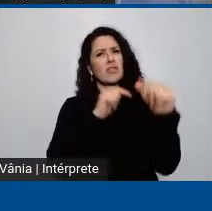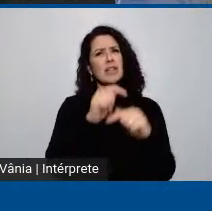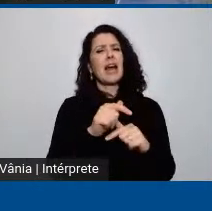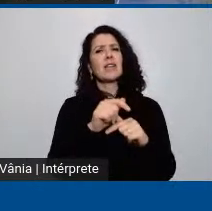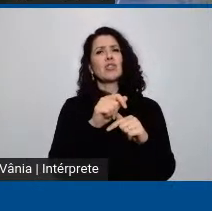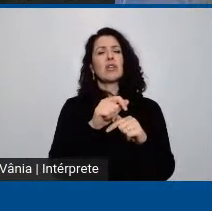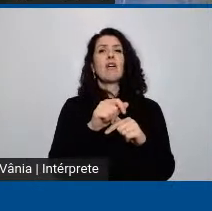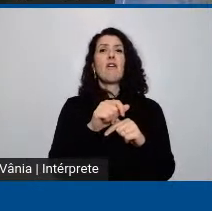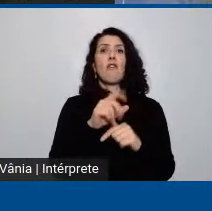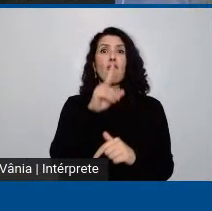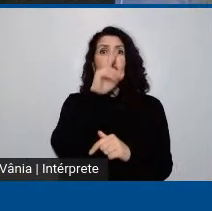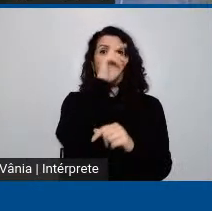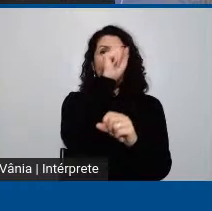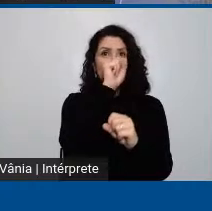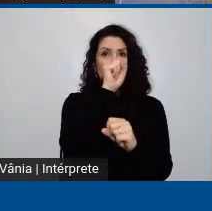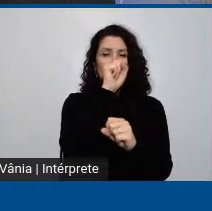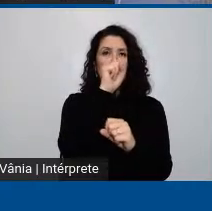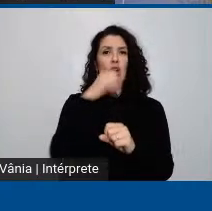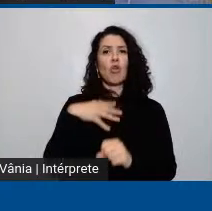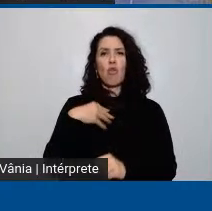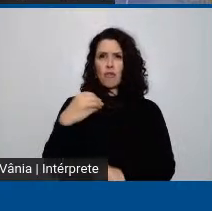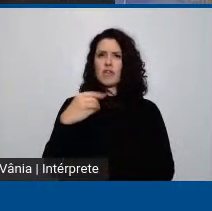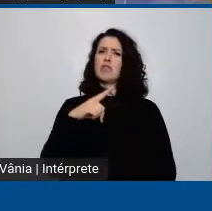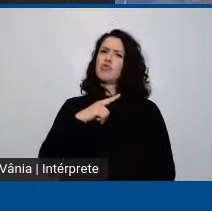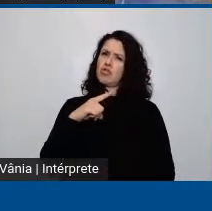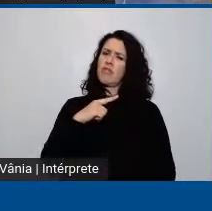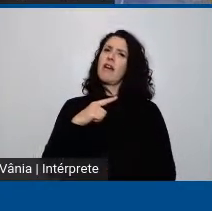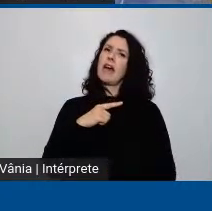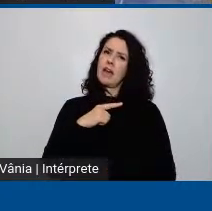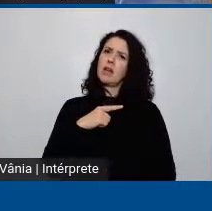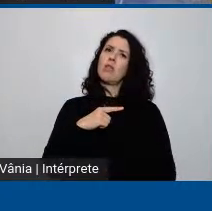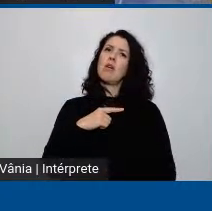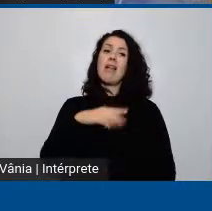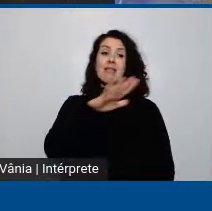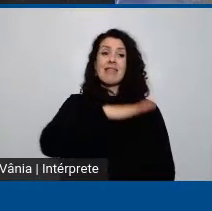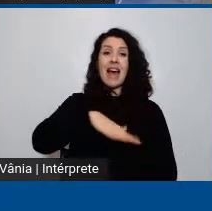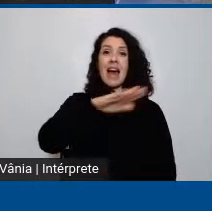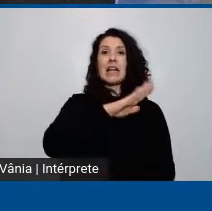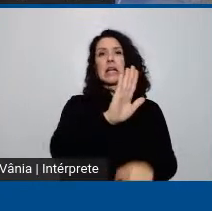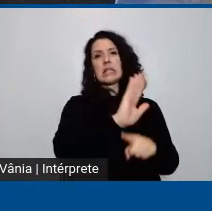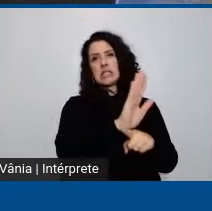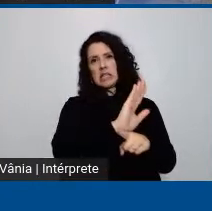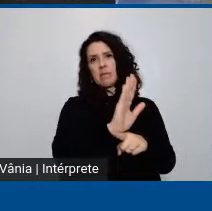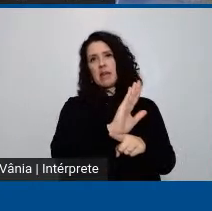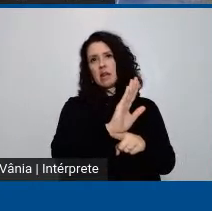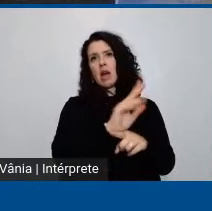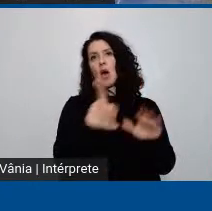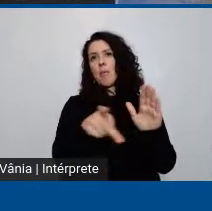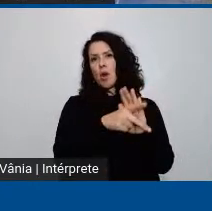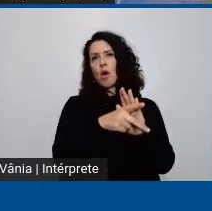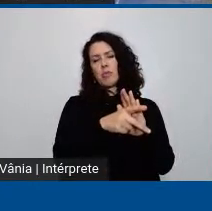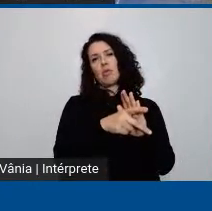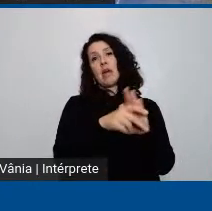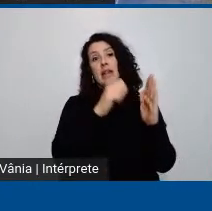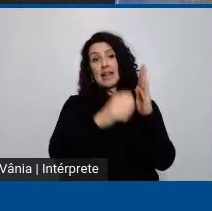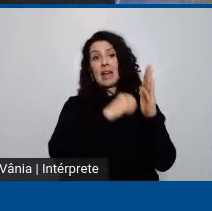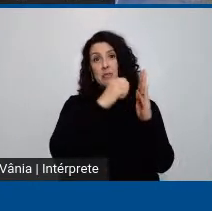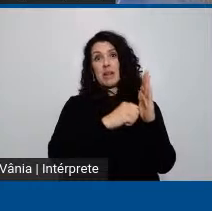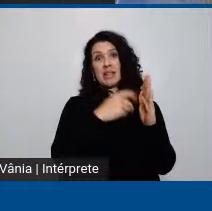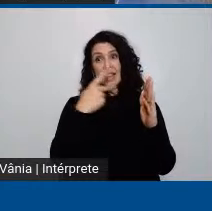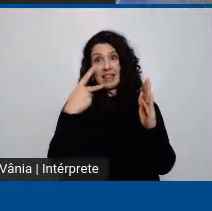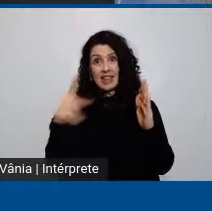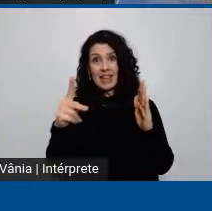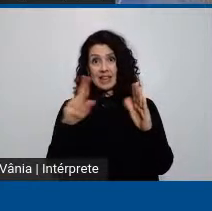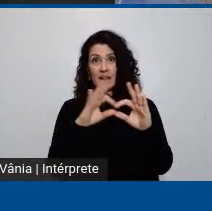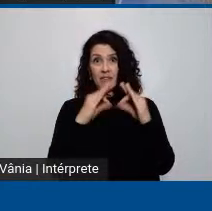eles passarão a ter em torno do cinema, né, na empresa Marco Ferrez e Filhos, né, e, ao